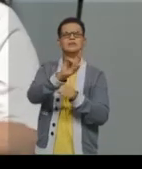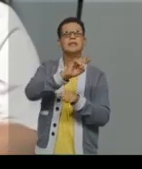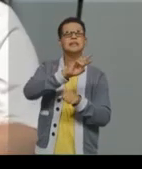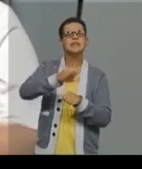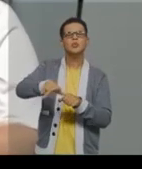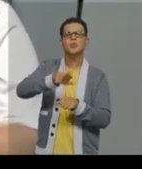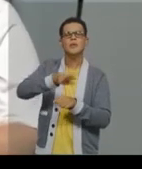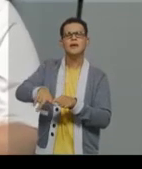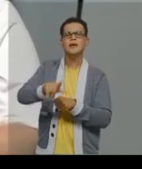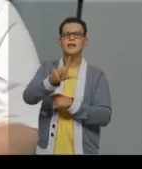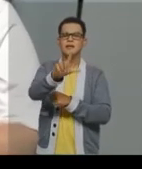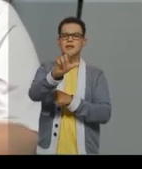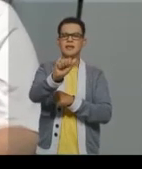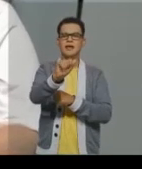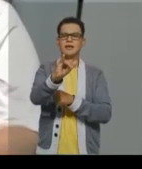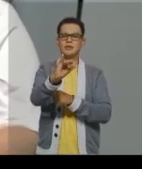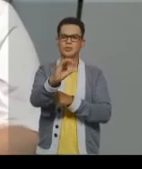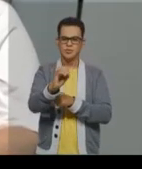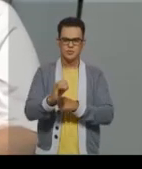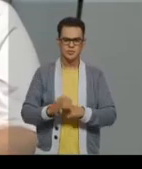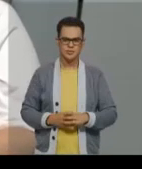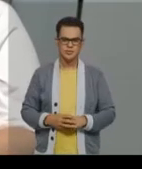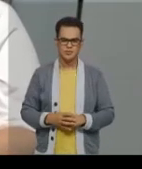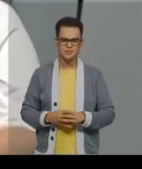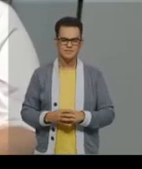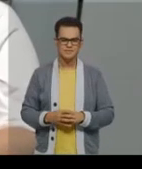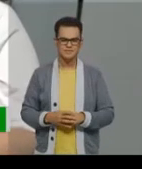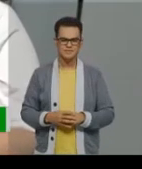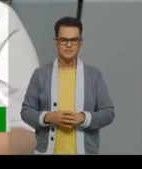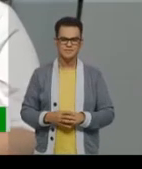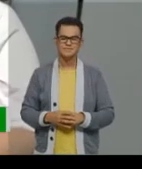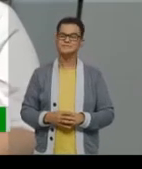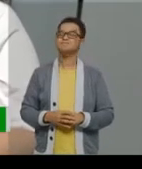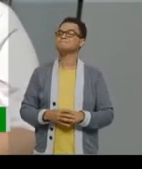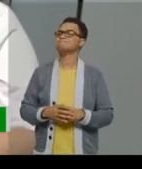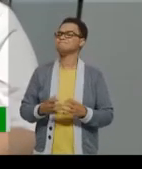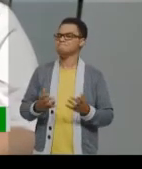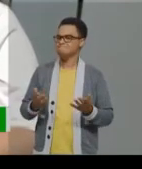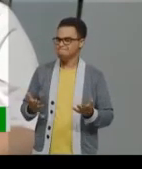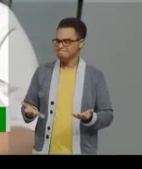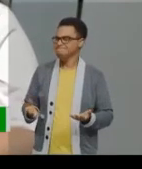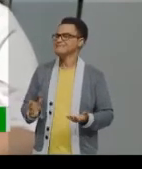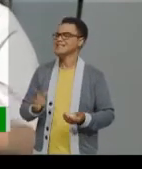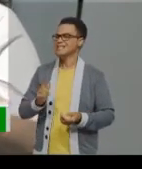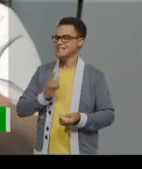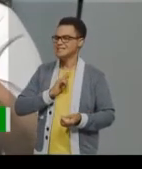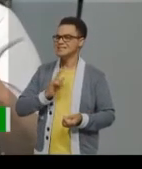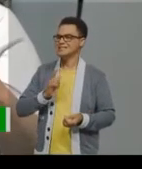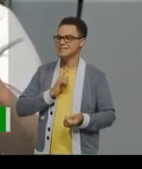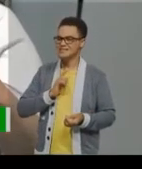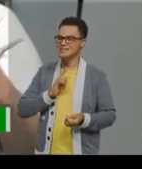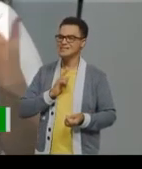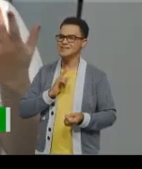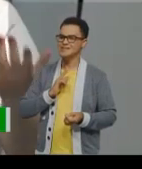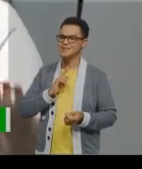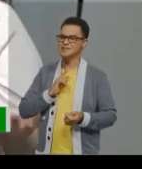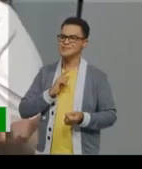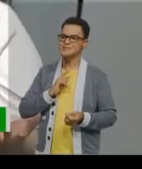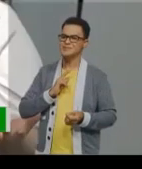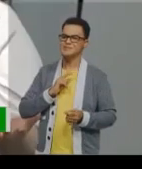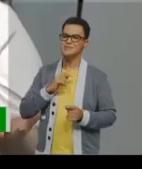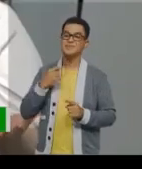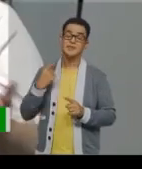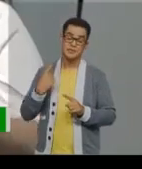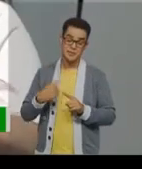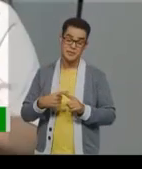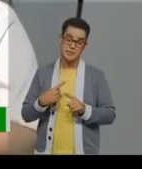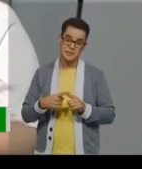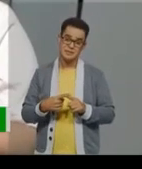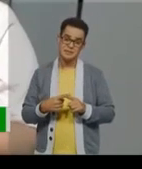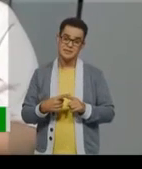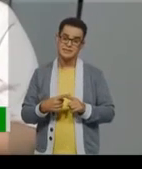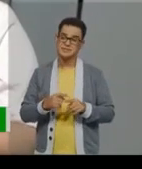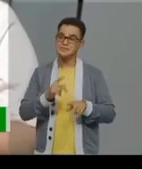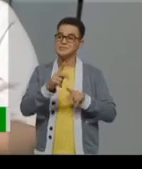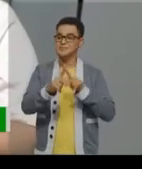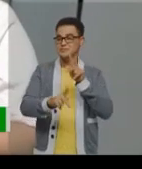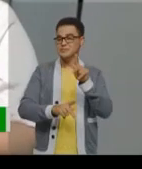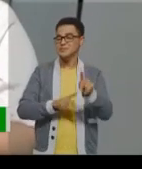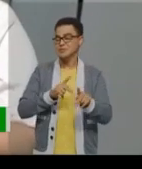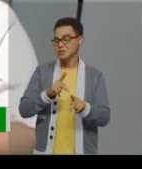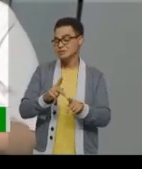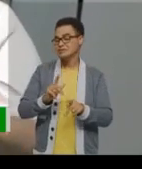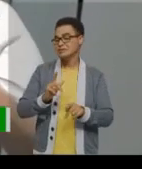Bom, existem estados que não são laicos porque as pessoas têm liberdade